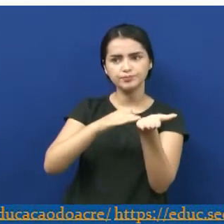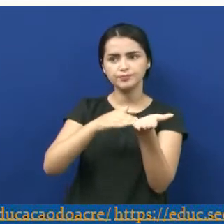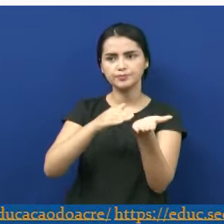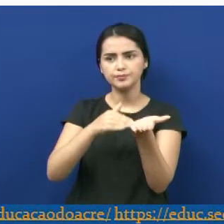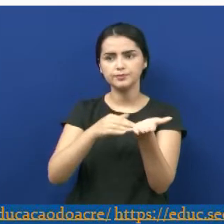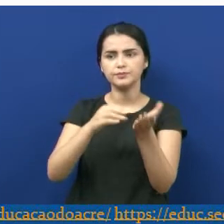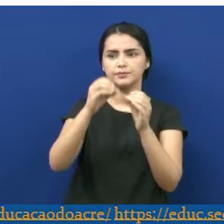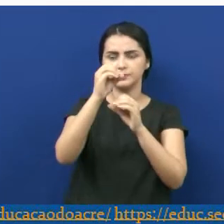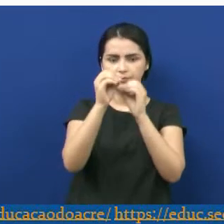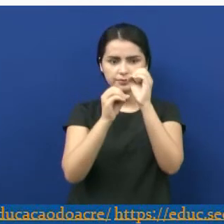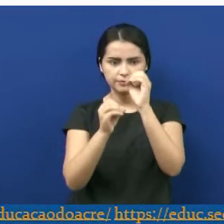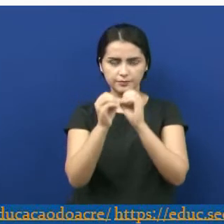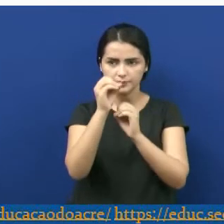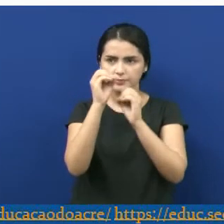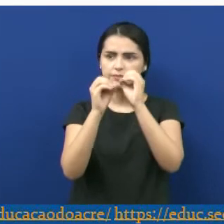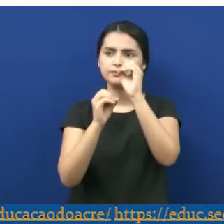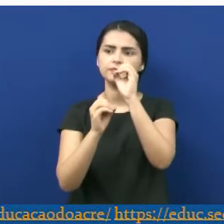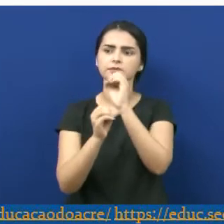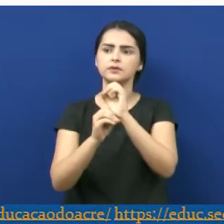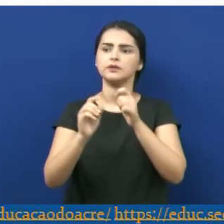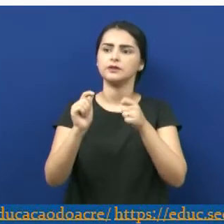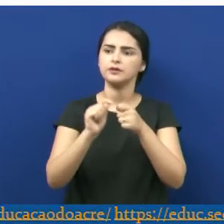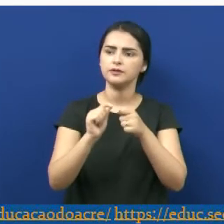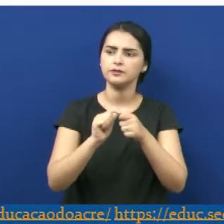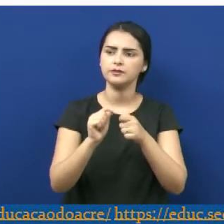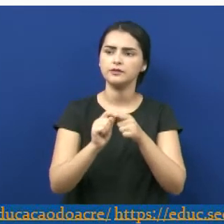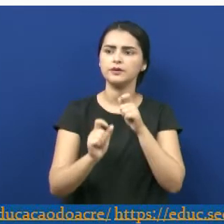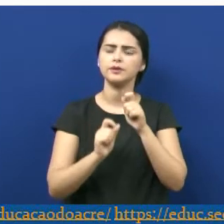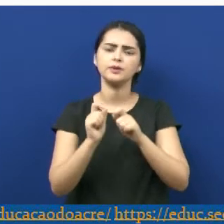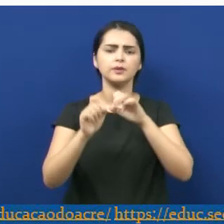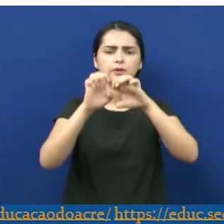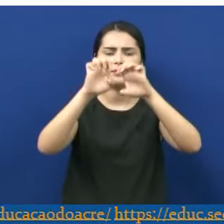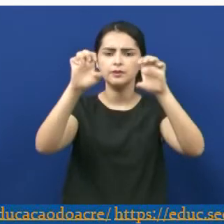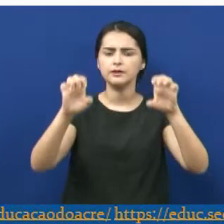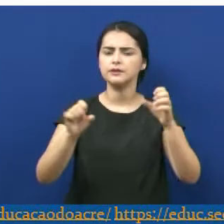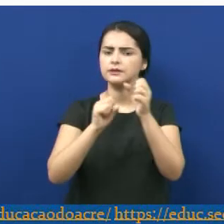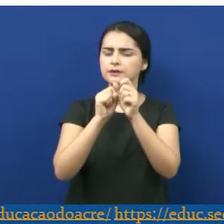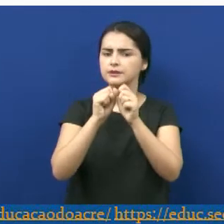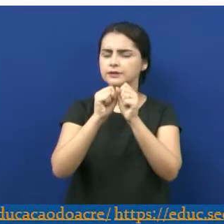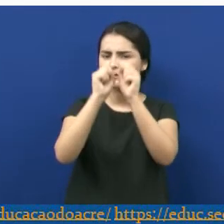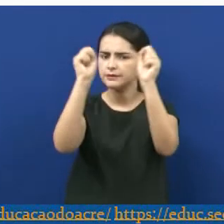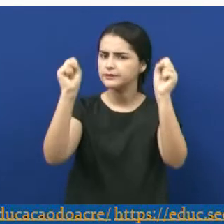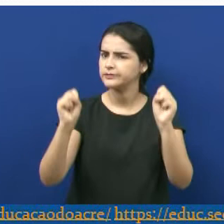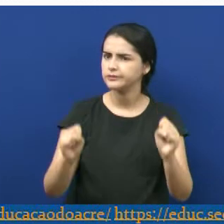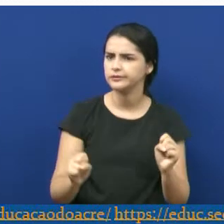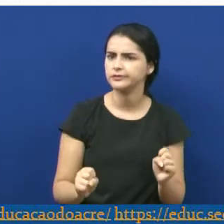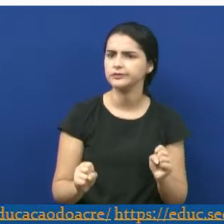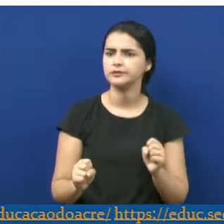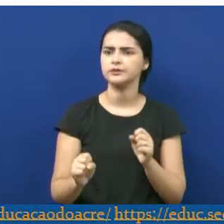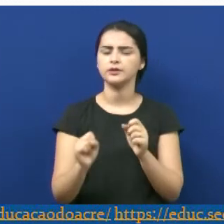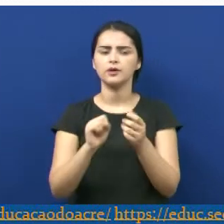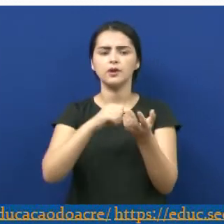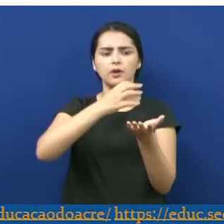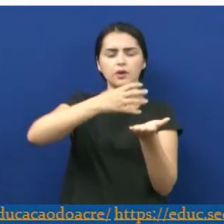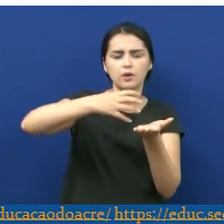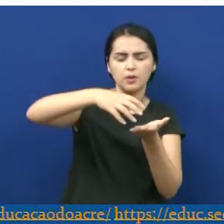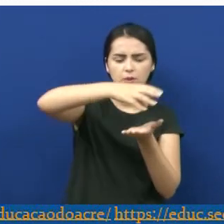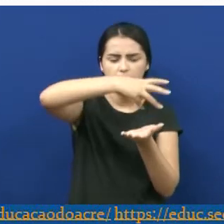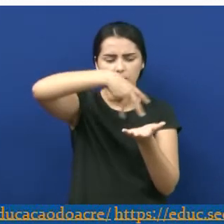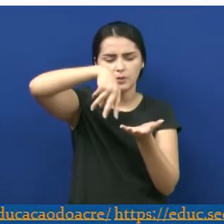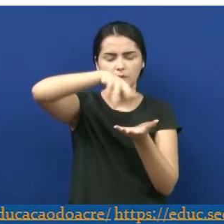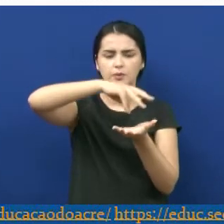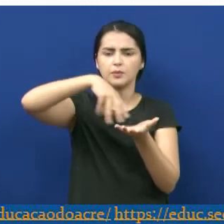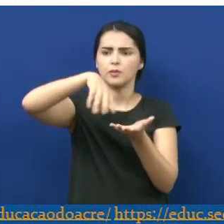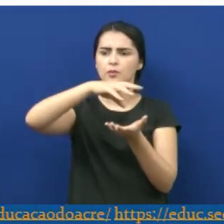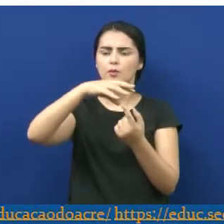com as moléculas do solvente um sistema o quê? Homogêneo? Heterogêneo? Então eu vou te dar